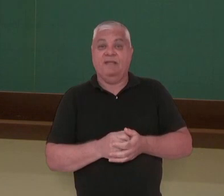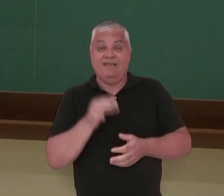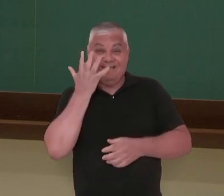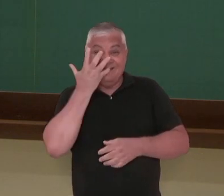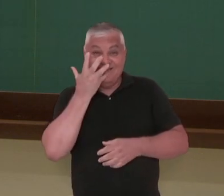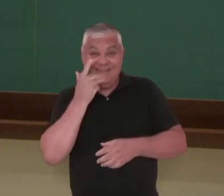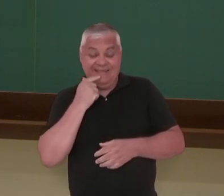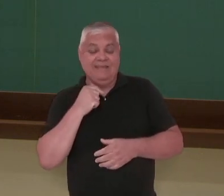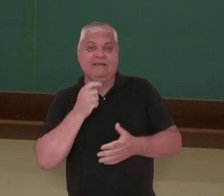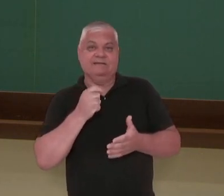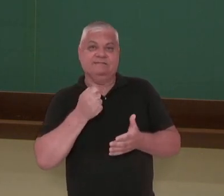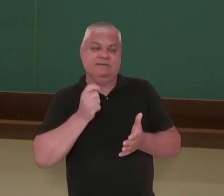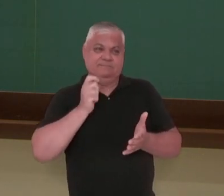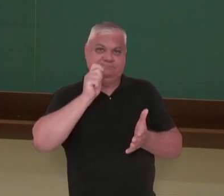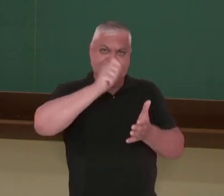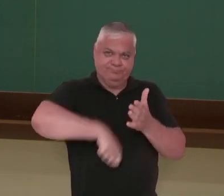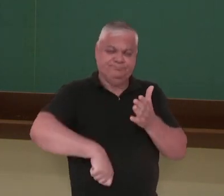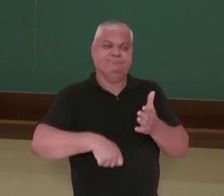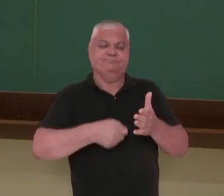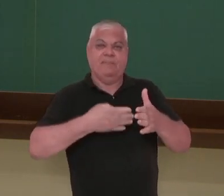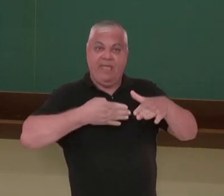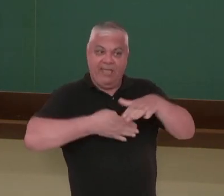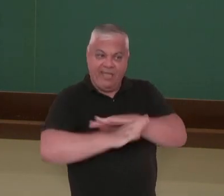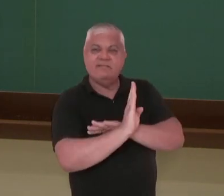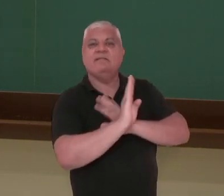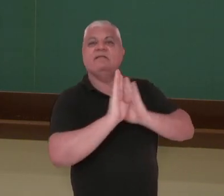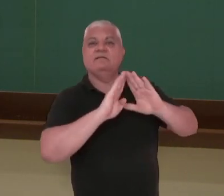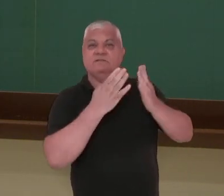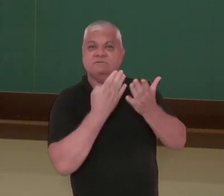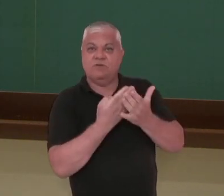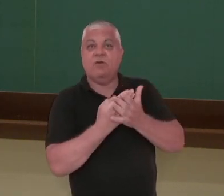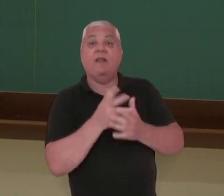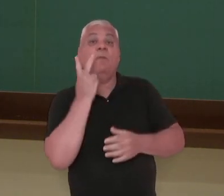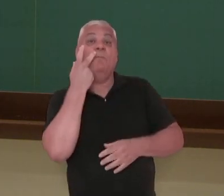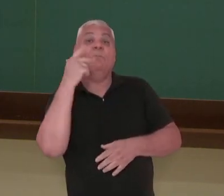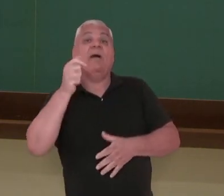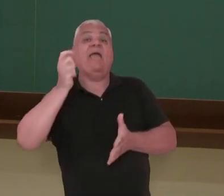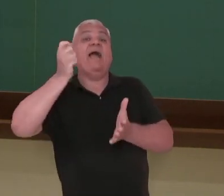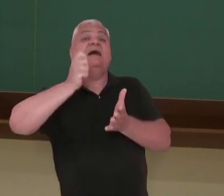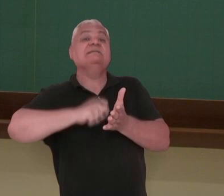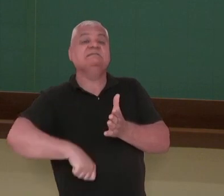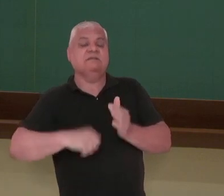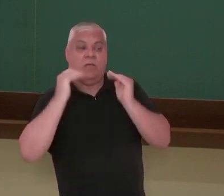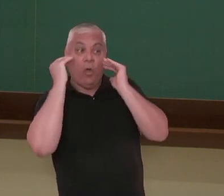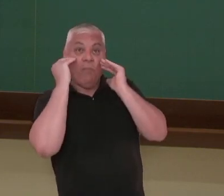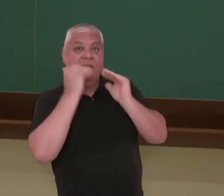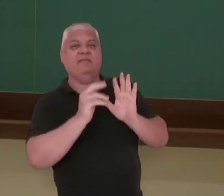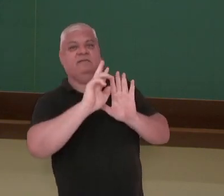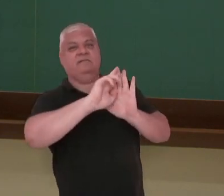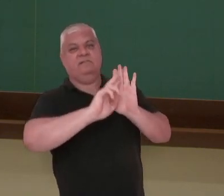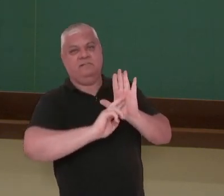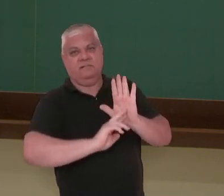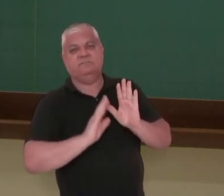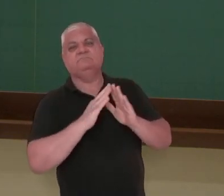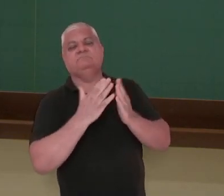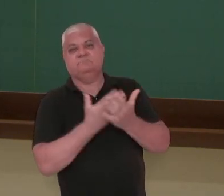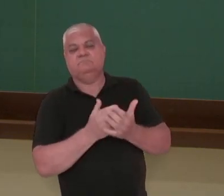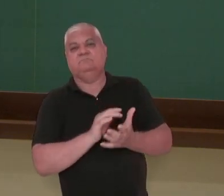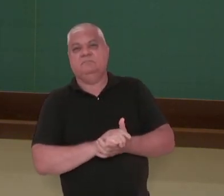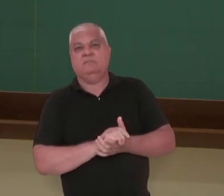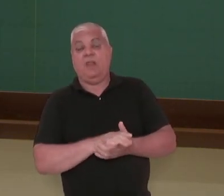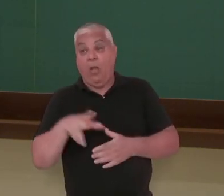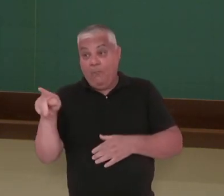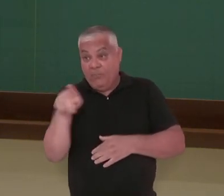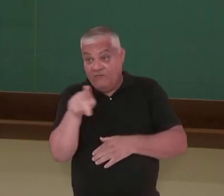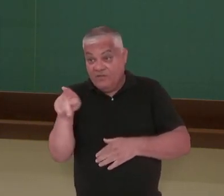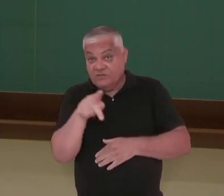um termo em que ele se compromete a respeitar o regimento escolar. Quando um professor é contratado, ele assina um termo que